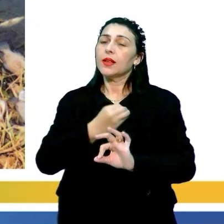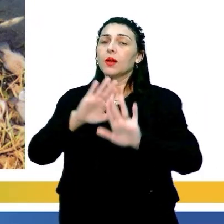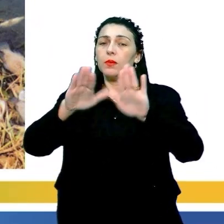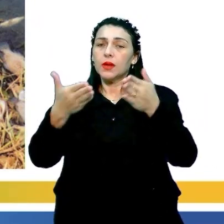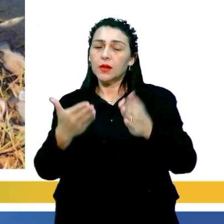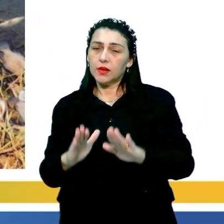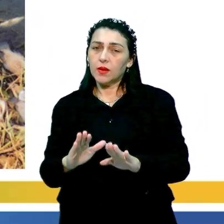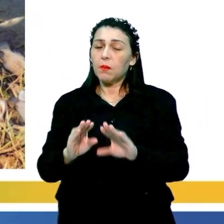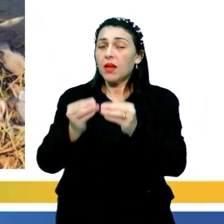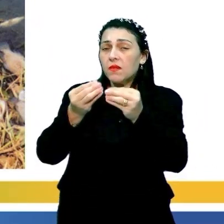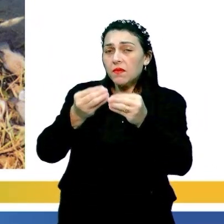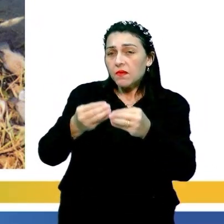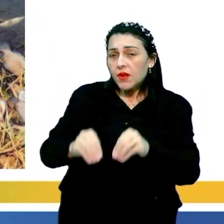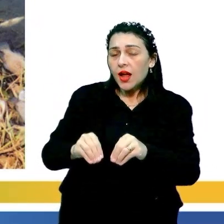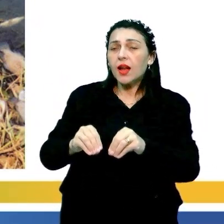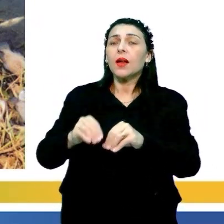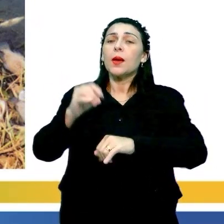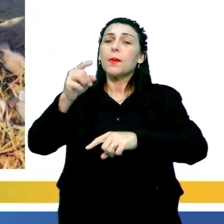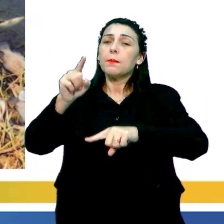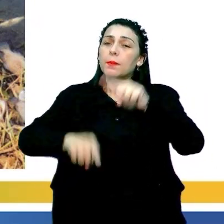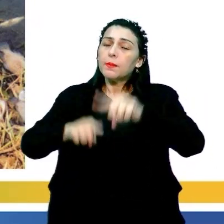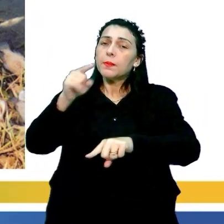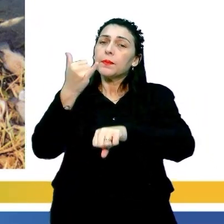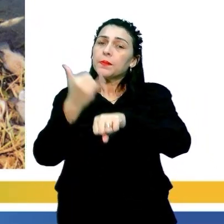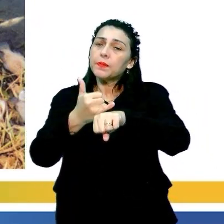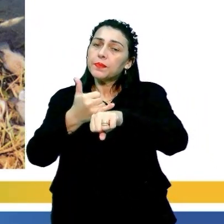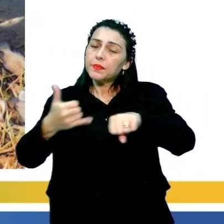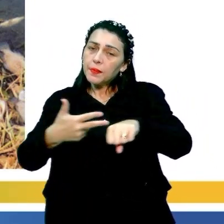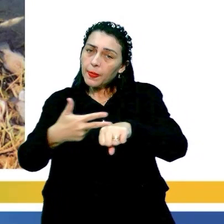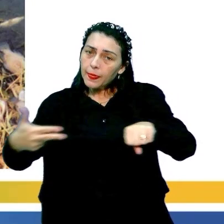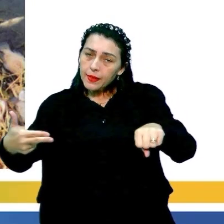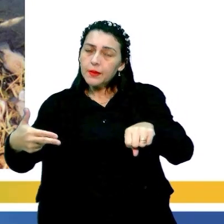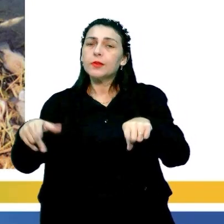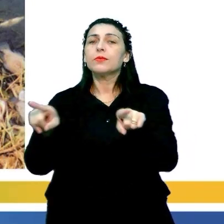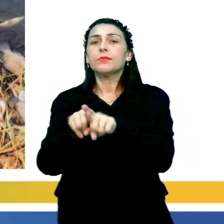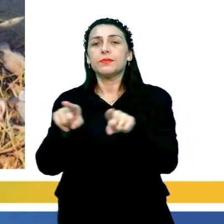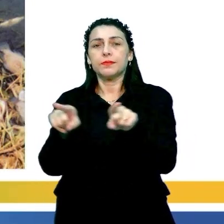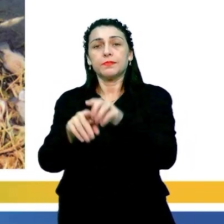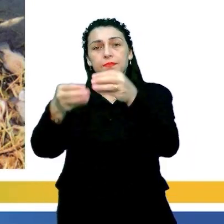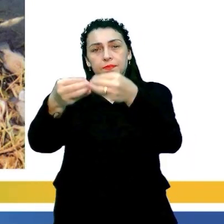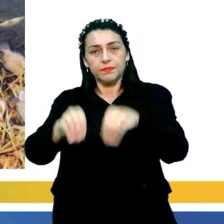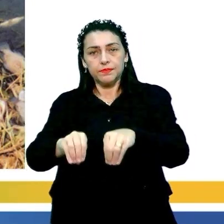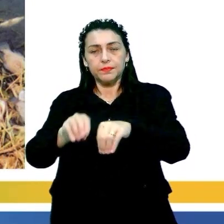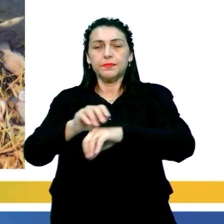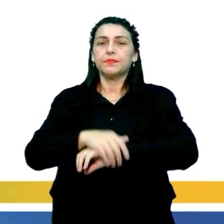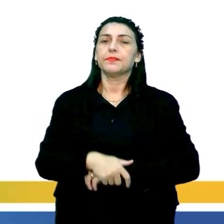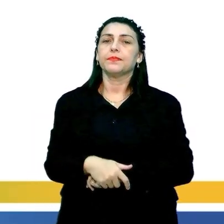monumentos, enfim, materiais metálicos, são mais atingidos por esse tipo de precipitação, certo?